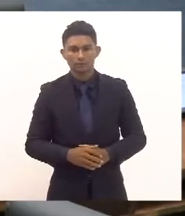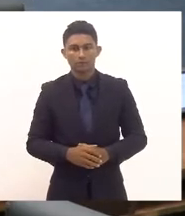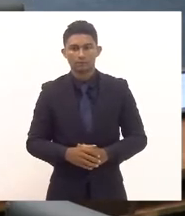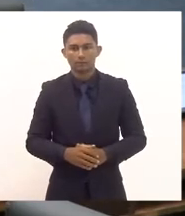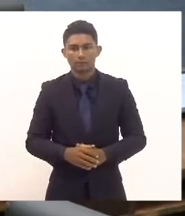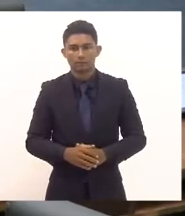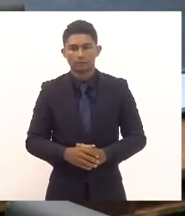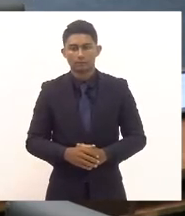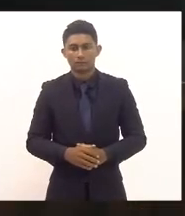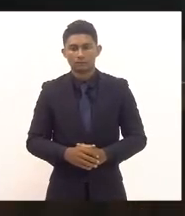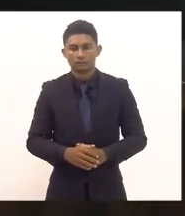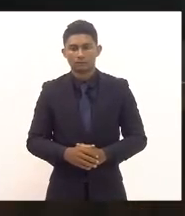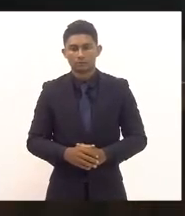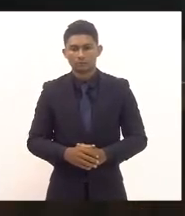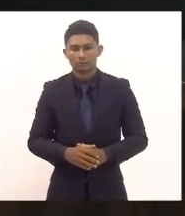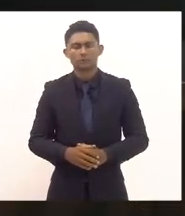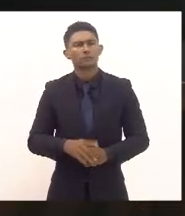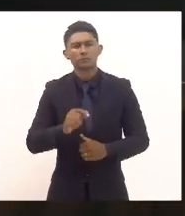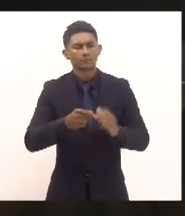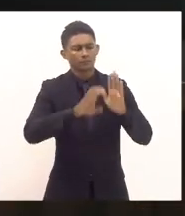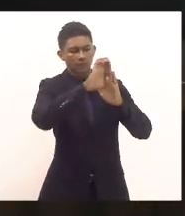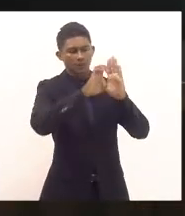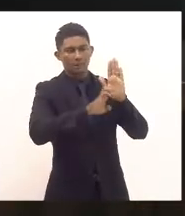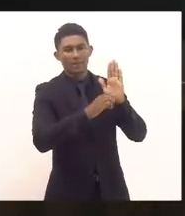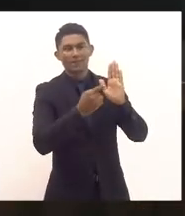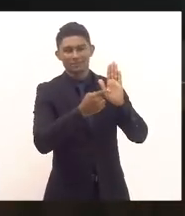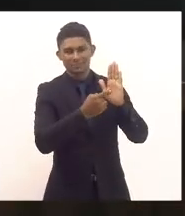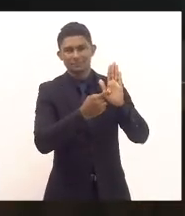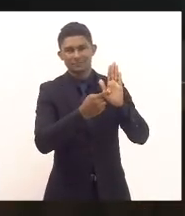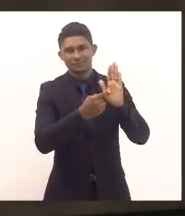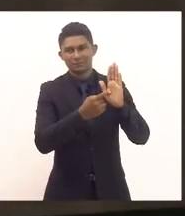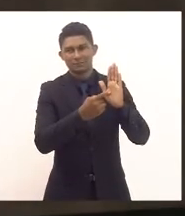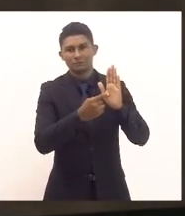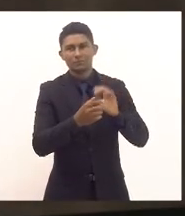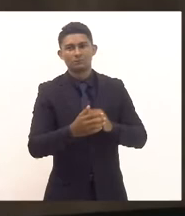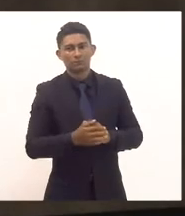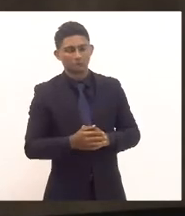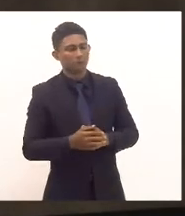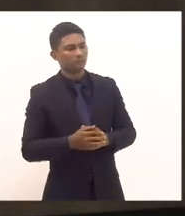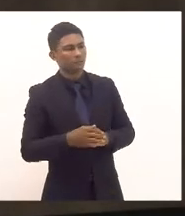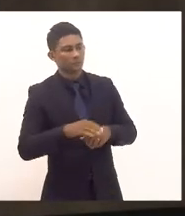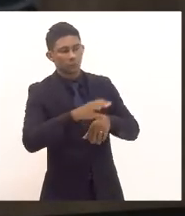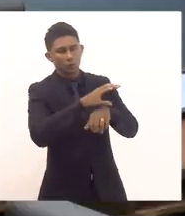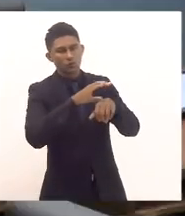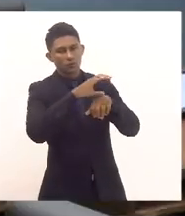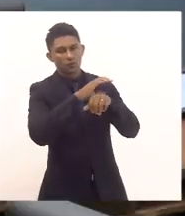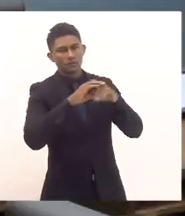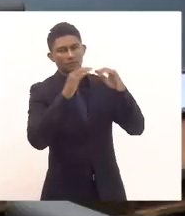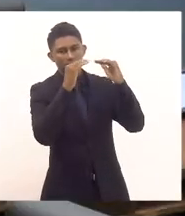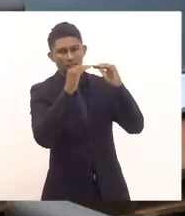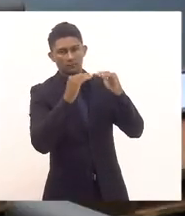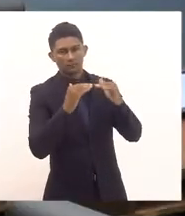o resultado Márcio é uma lei autorizar é uma Emenda autorizativa poderão aparecer pela funcionalidade